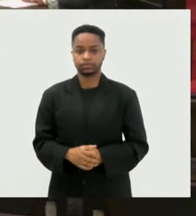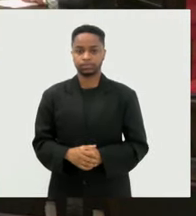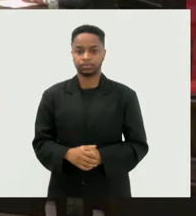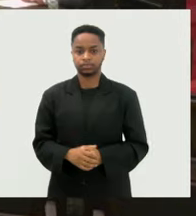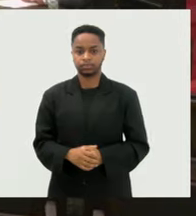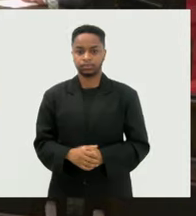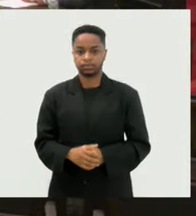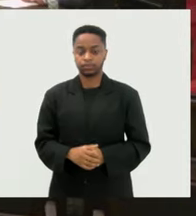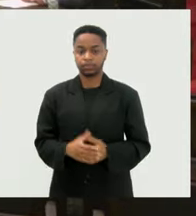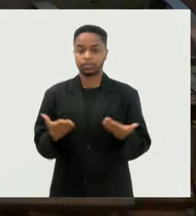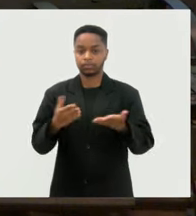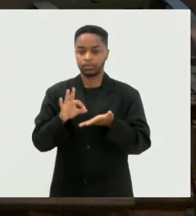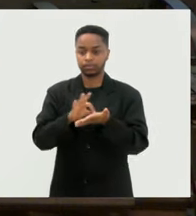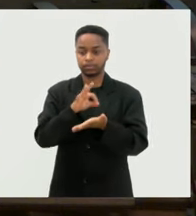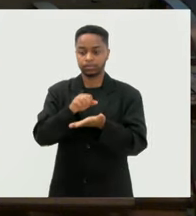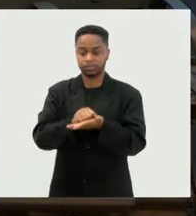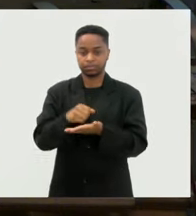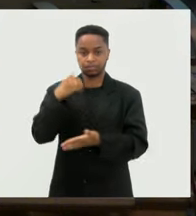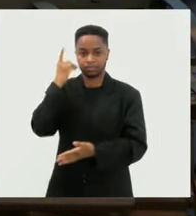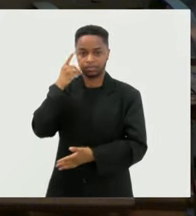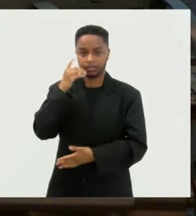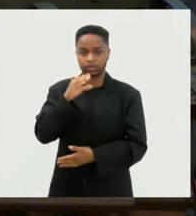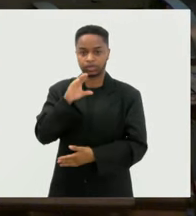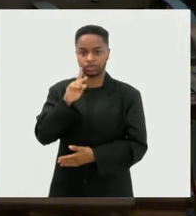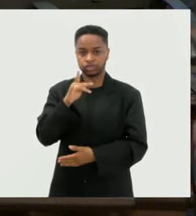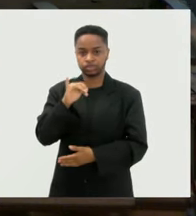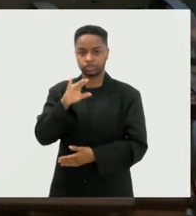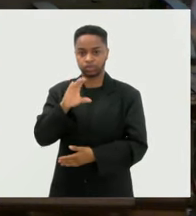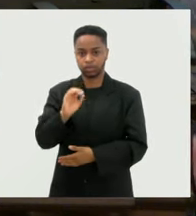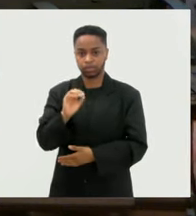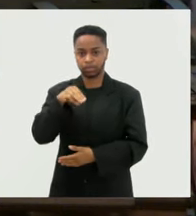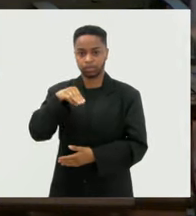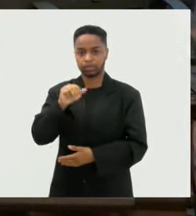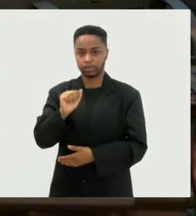Próximo orador inscrito é o nobre deputado Chico Machado.